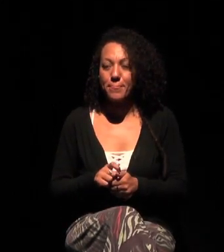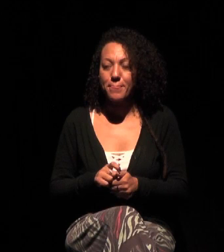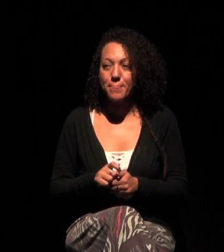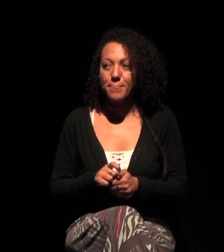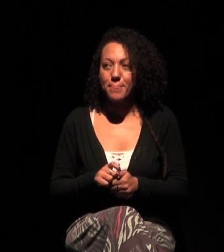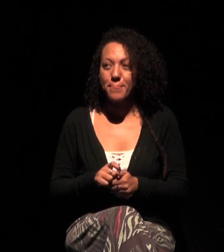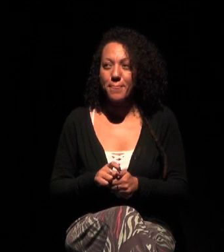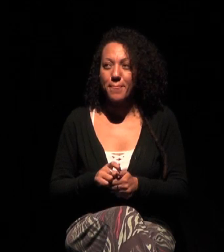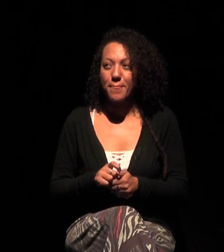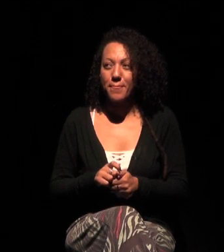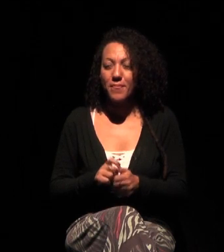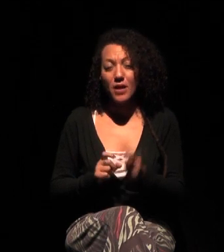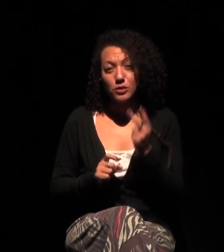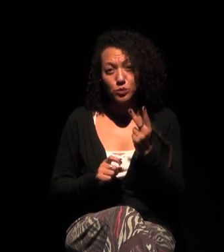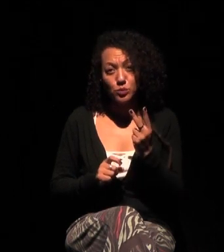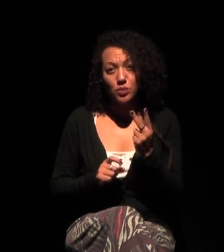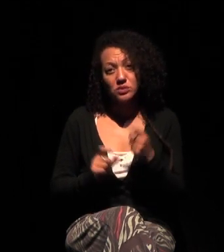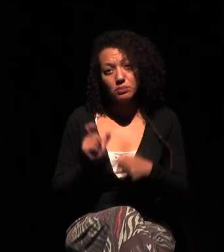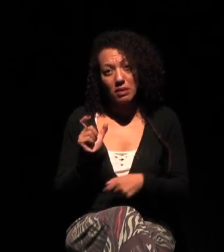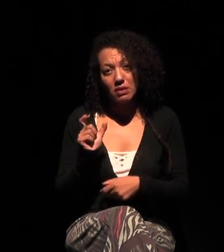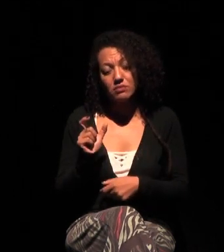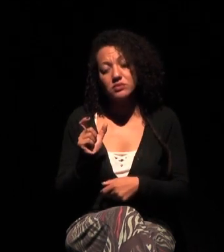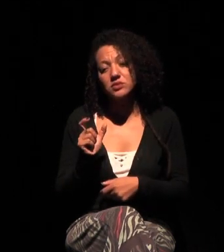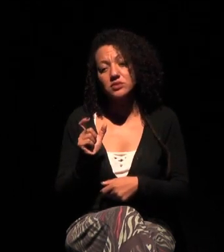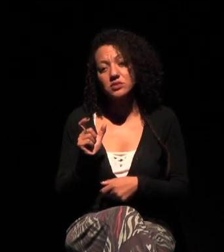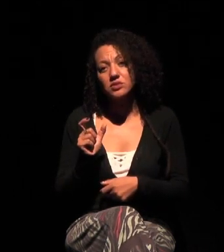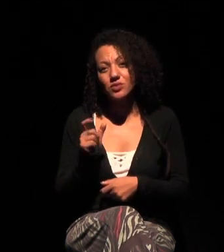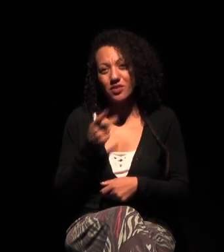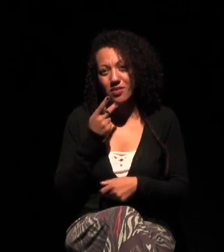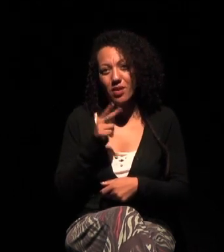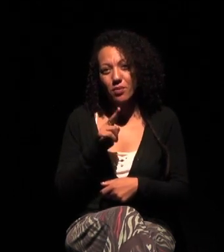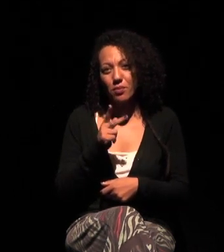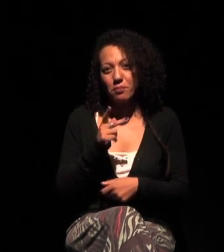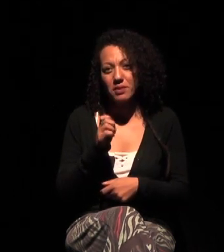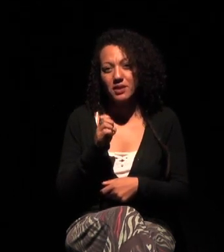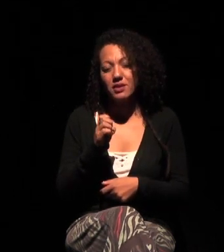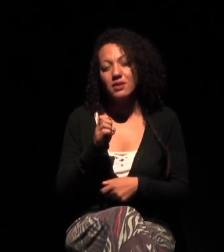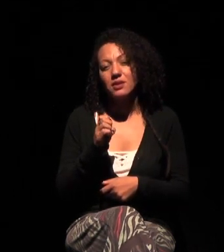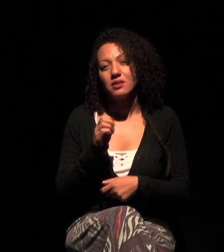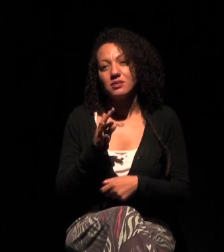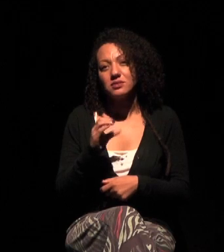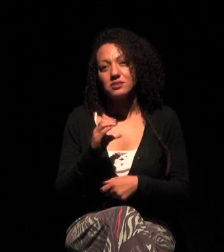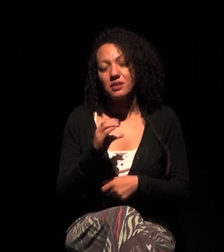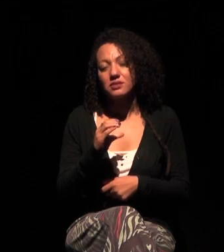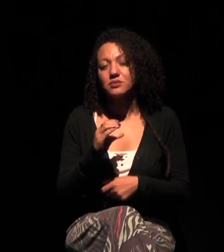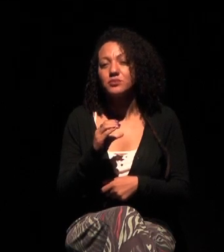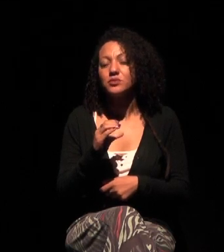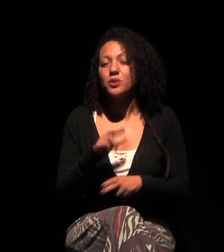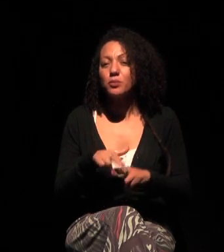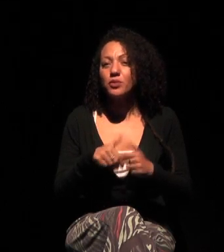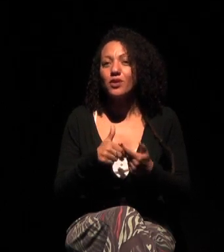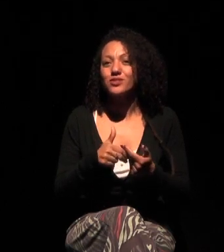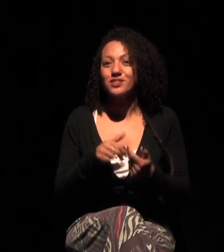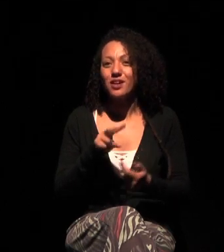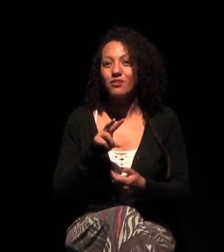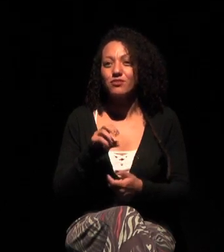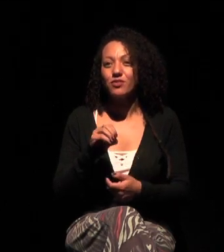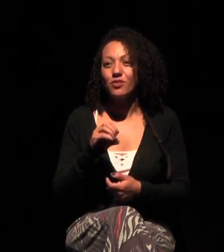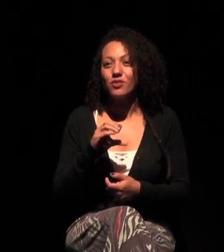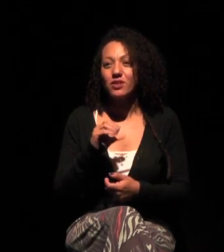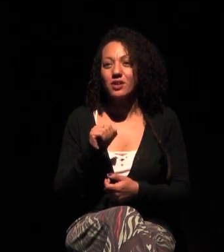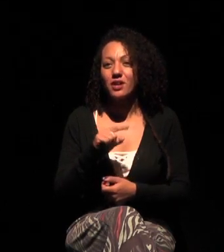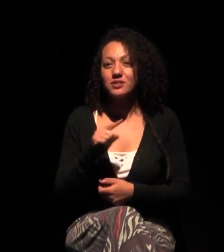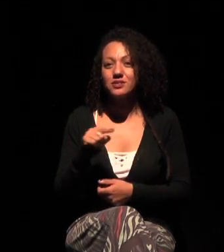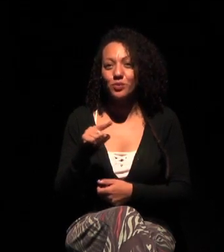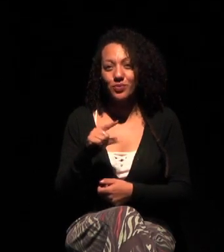palavra duas que eu gostaria de falar sobre a questão da opentech inclusive em relação à questão da educação que foi a última pergunta